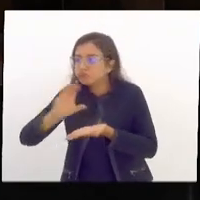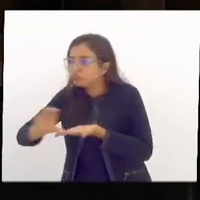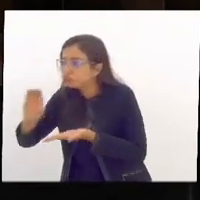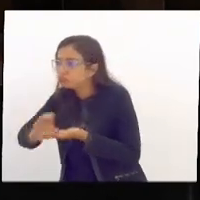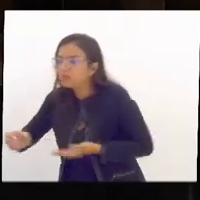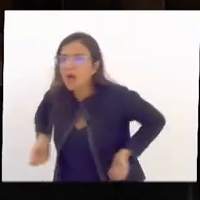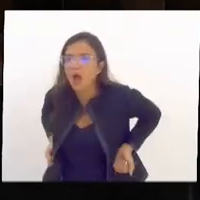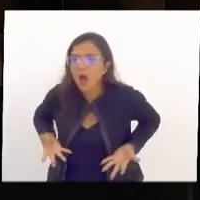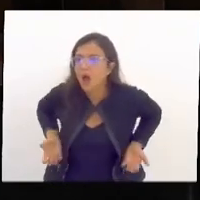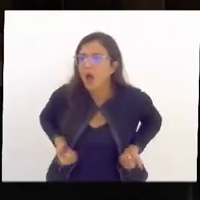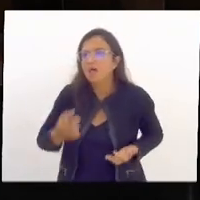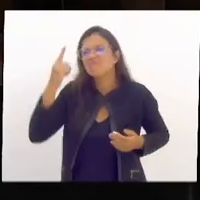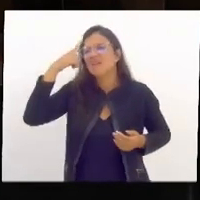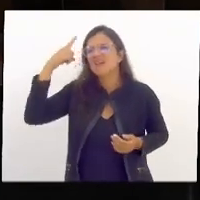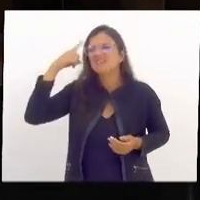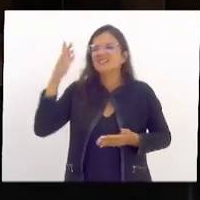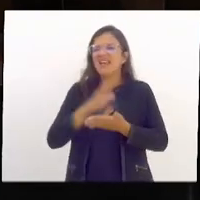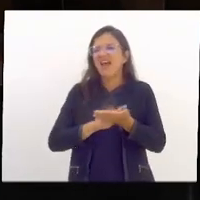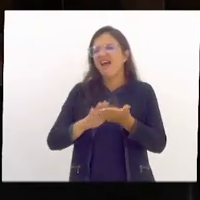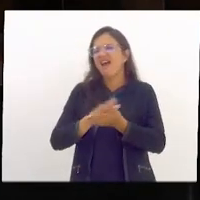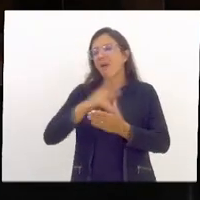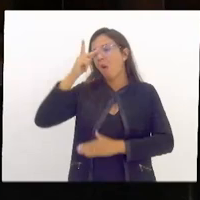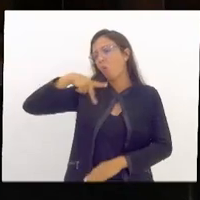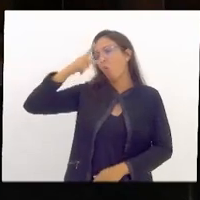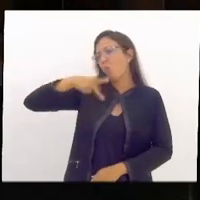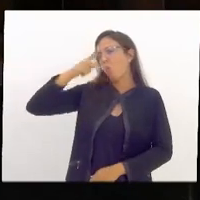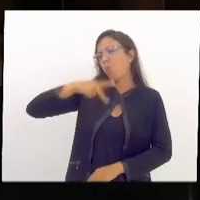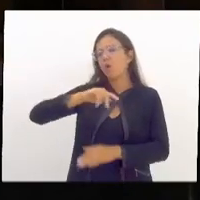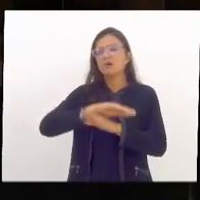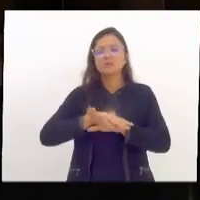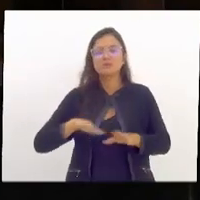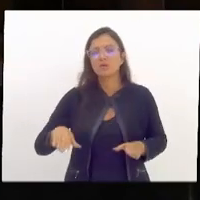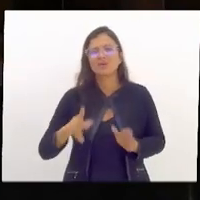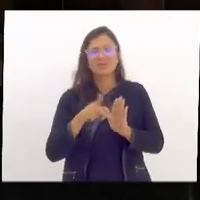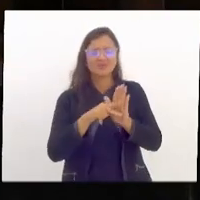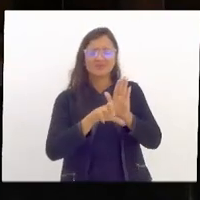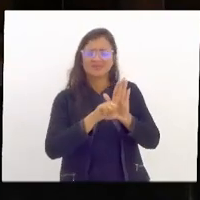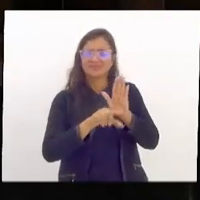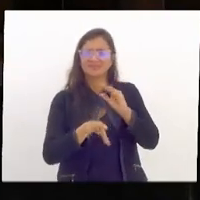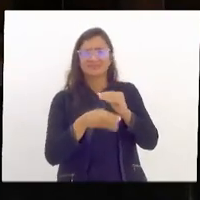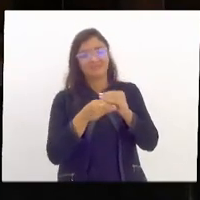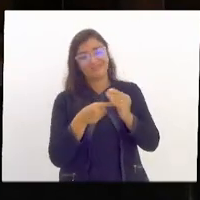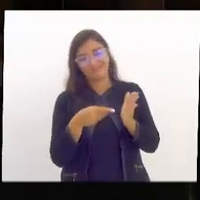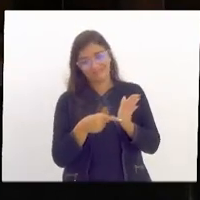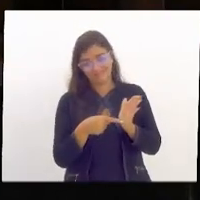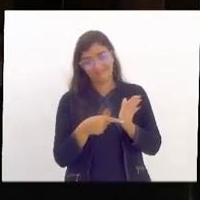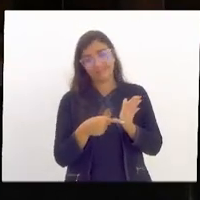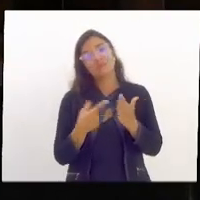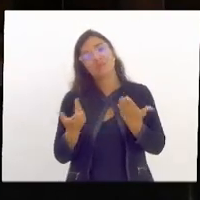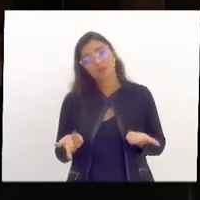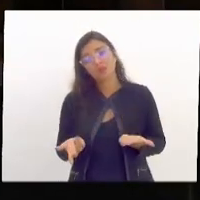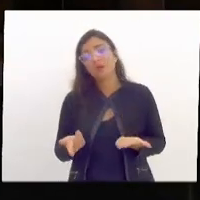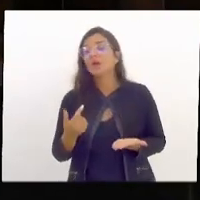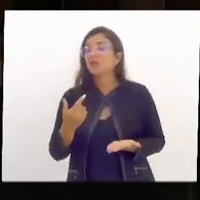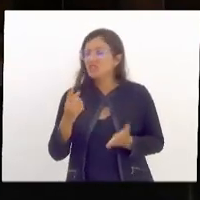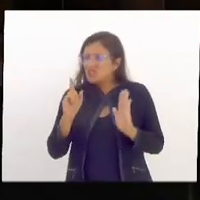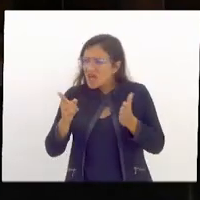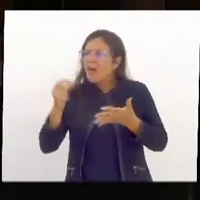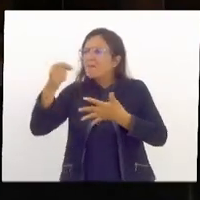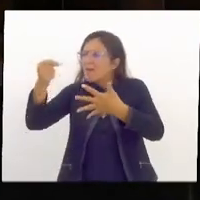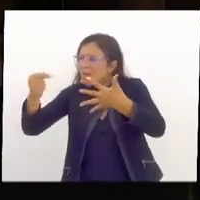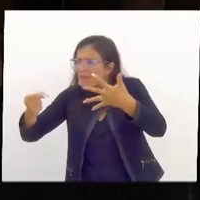situação já está prevendo esse projeto de lei, esse projeto de lei complementar. Então, além das críticas que aqui já